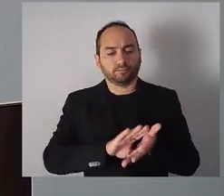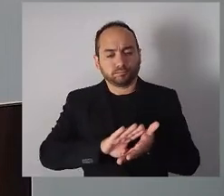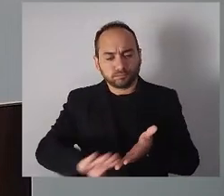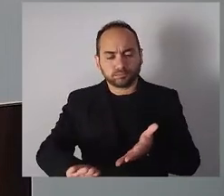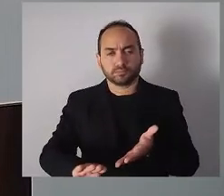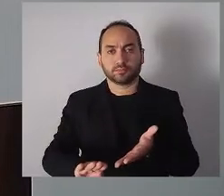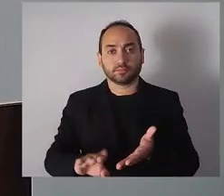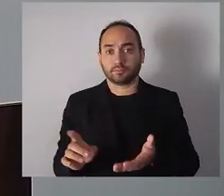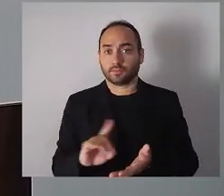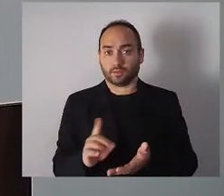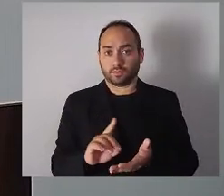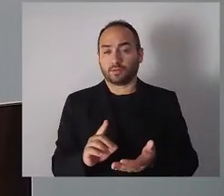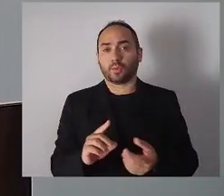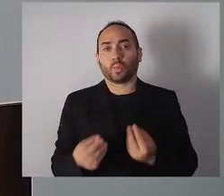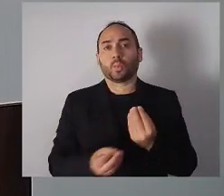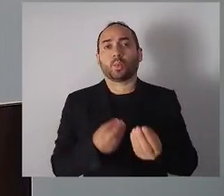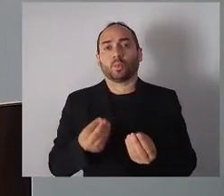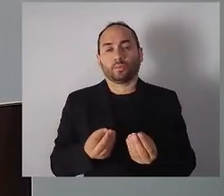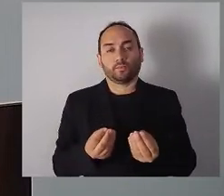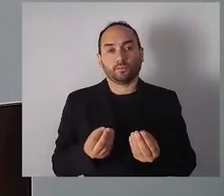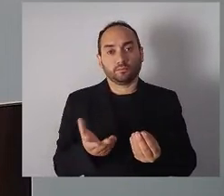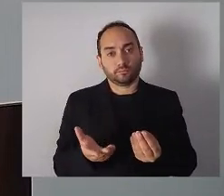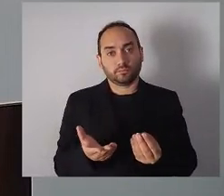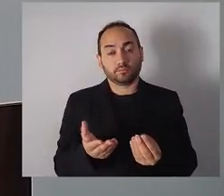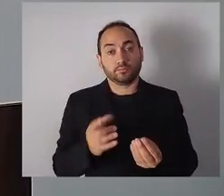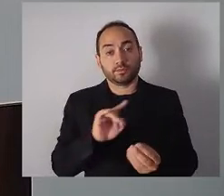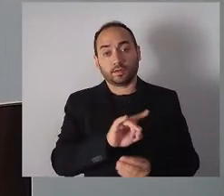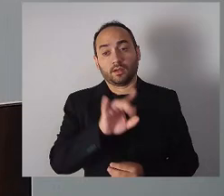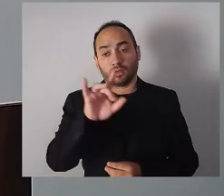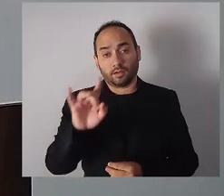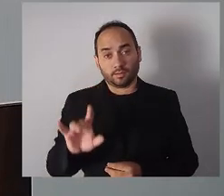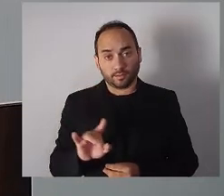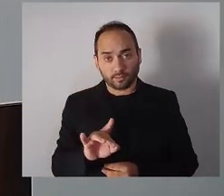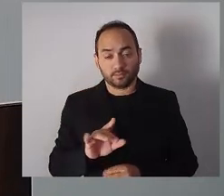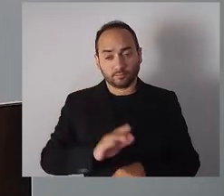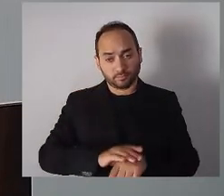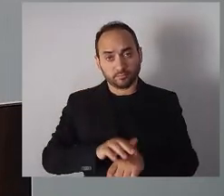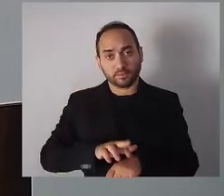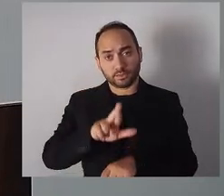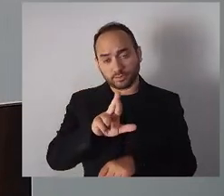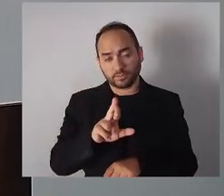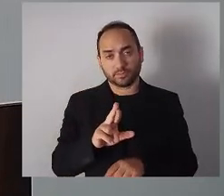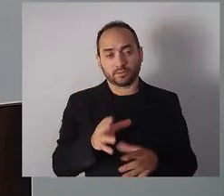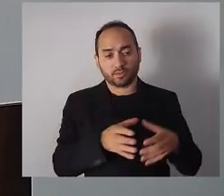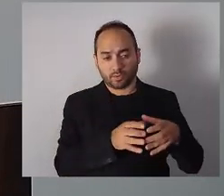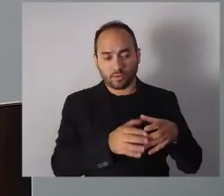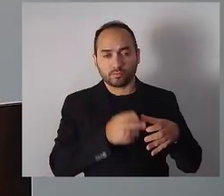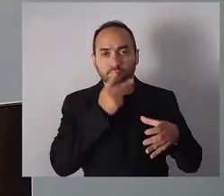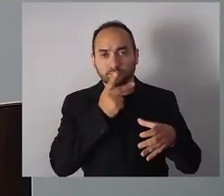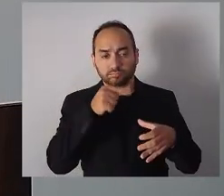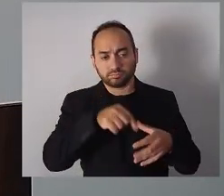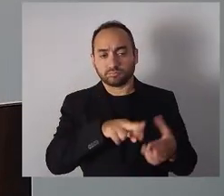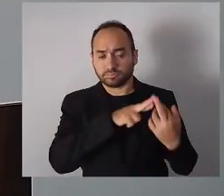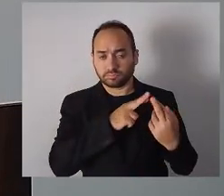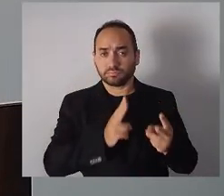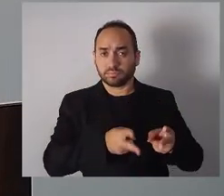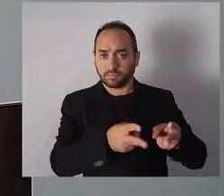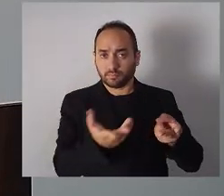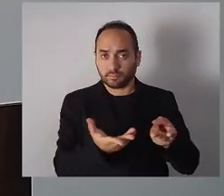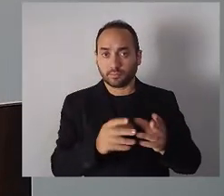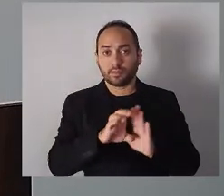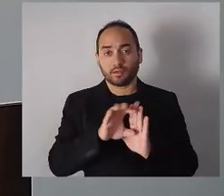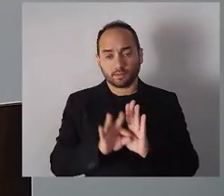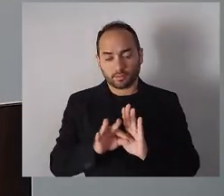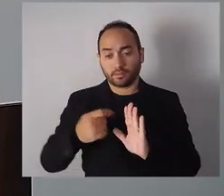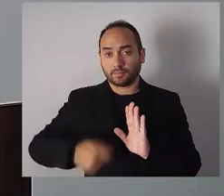forma alguma a autonomia dos órgãos partidários. O estatuto deve